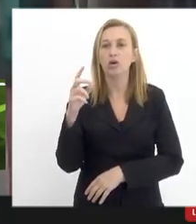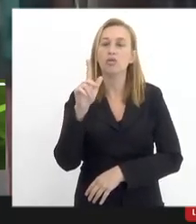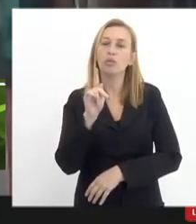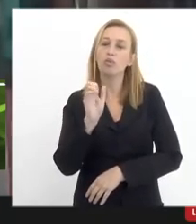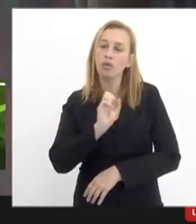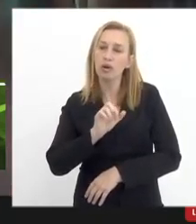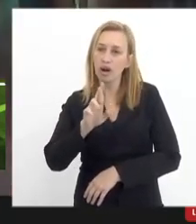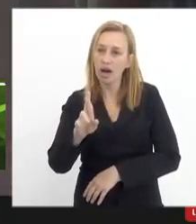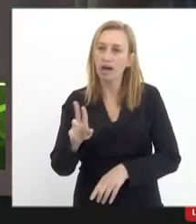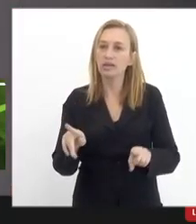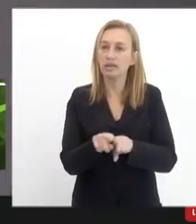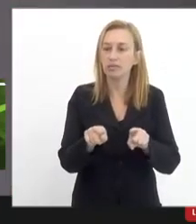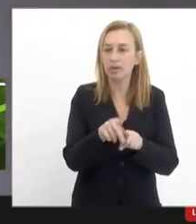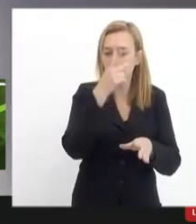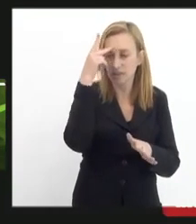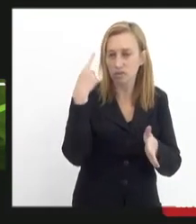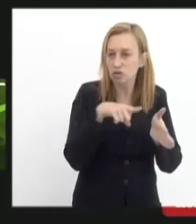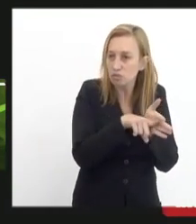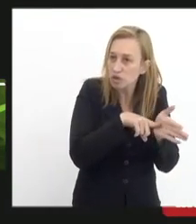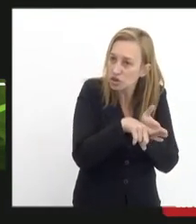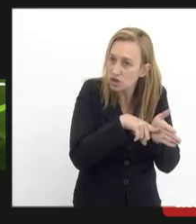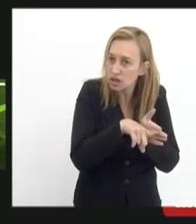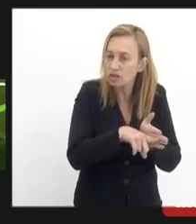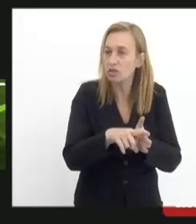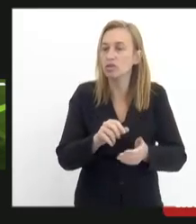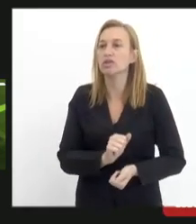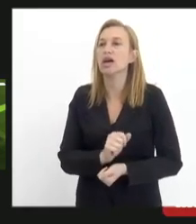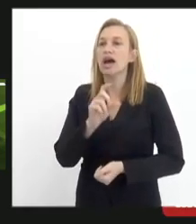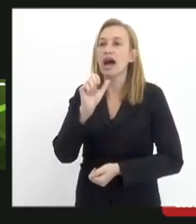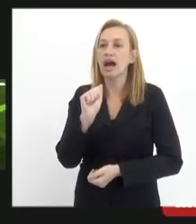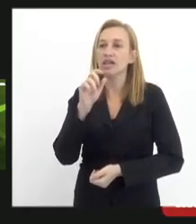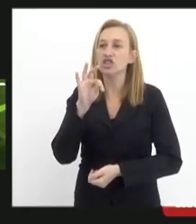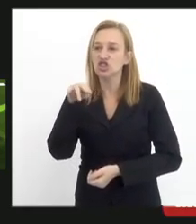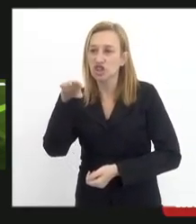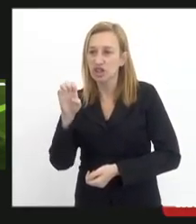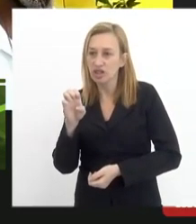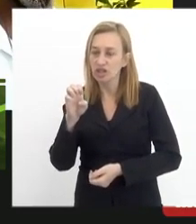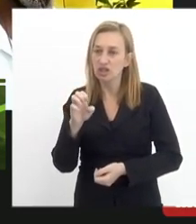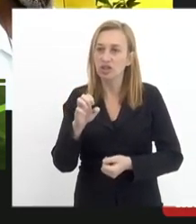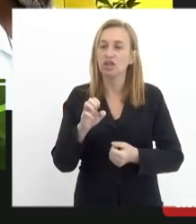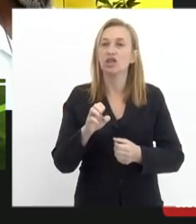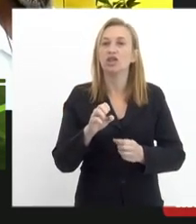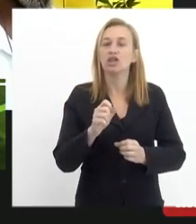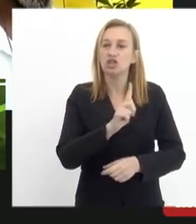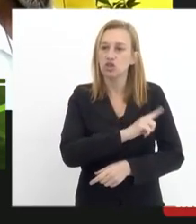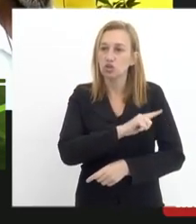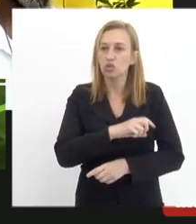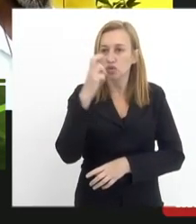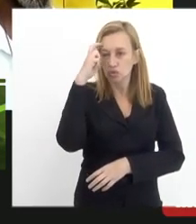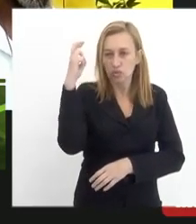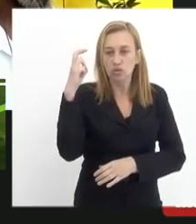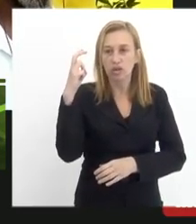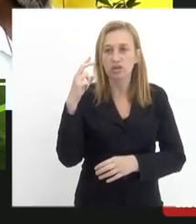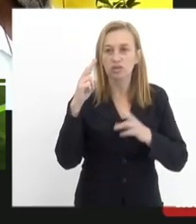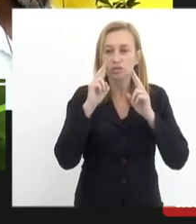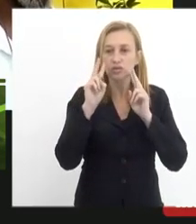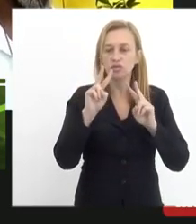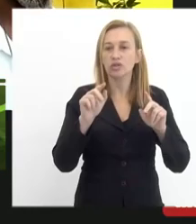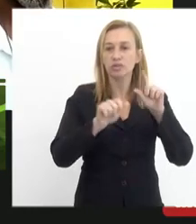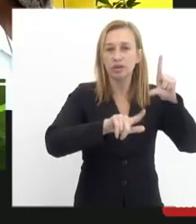populares, pesquisadores, agentes e gestores culturais que estão nos assistindo pela